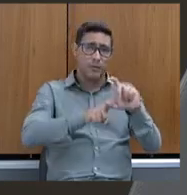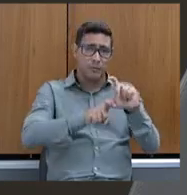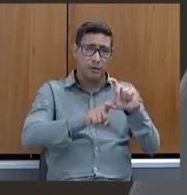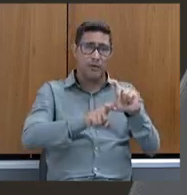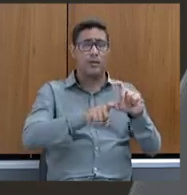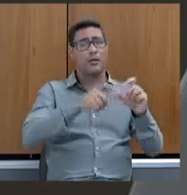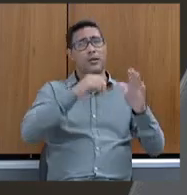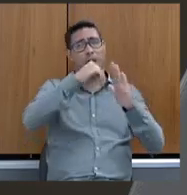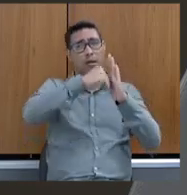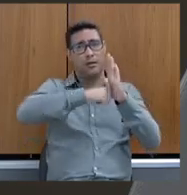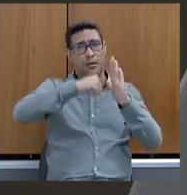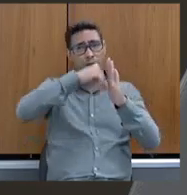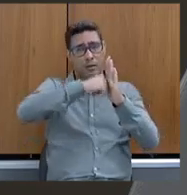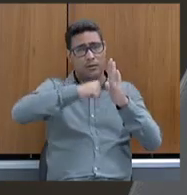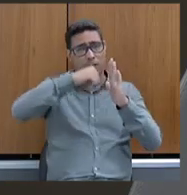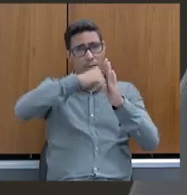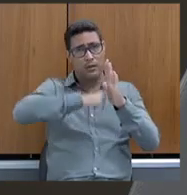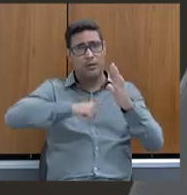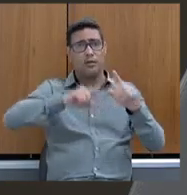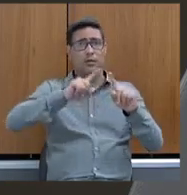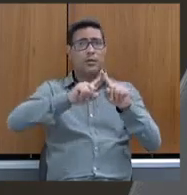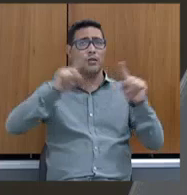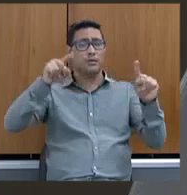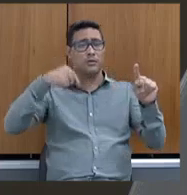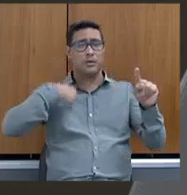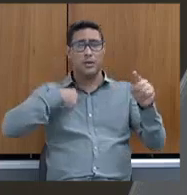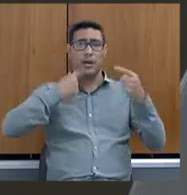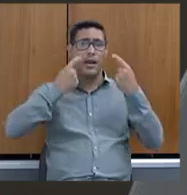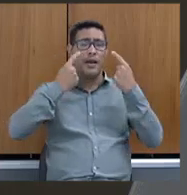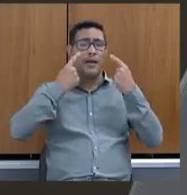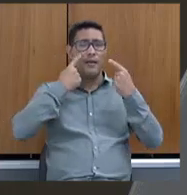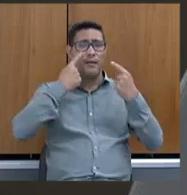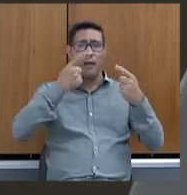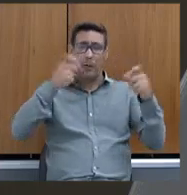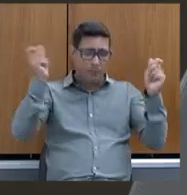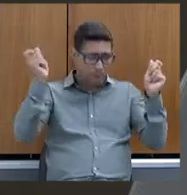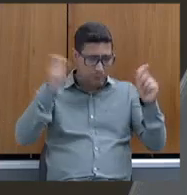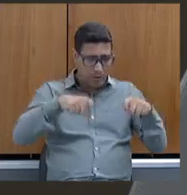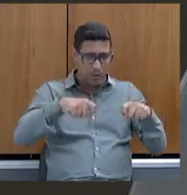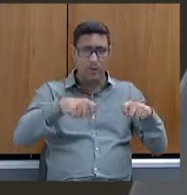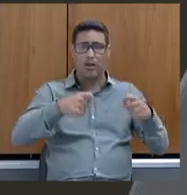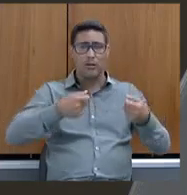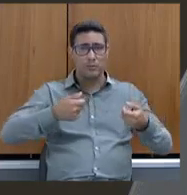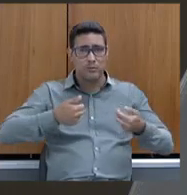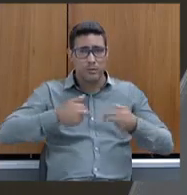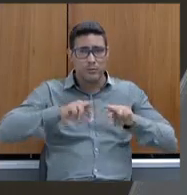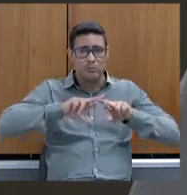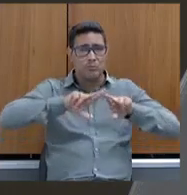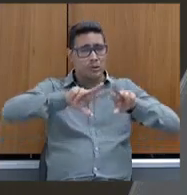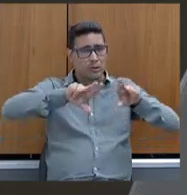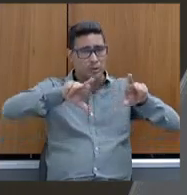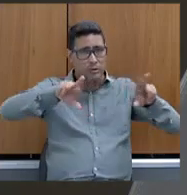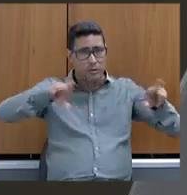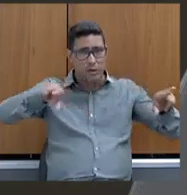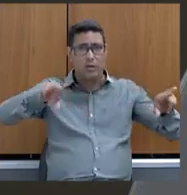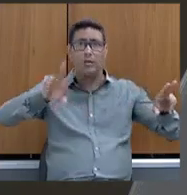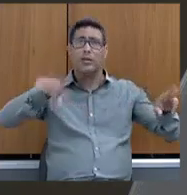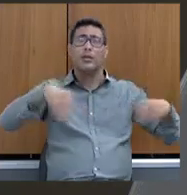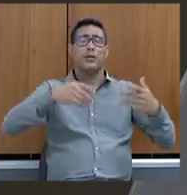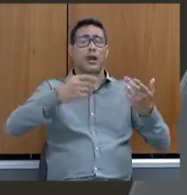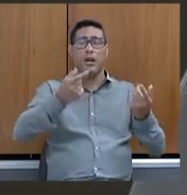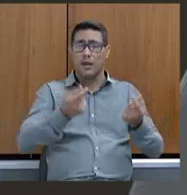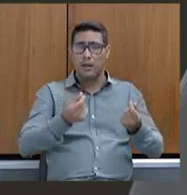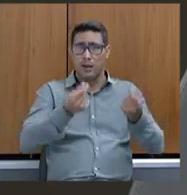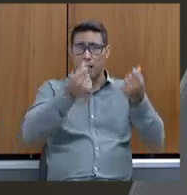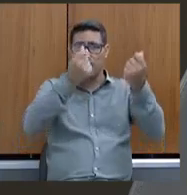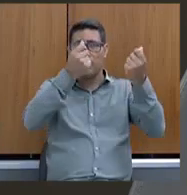desenvolvimento desse estado e que a gente enxergue o potencial e as possibilidades que nós temos não só da renda mais de manutenção